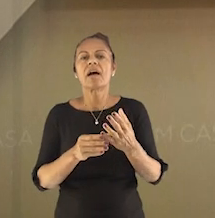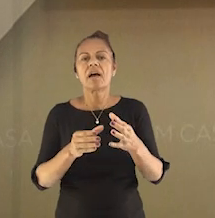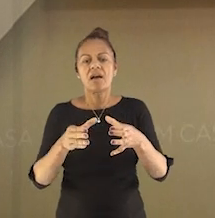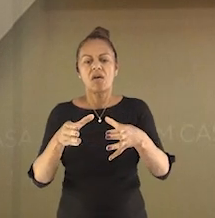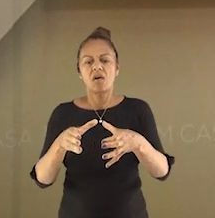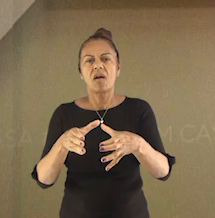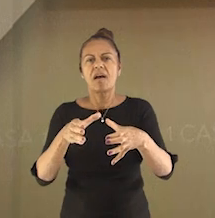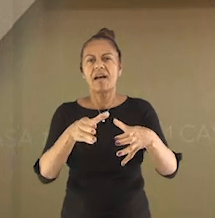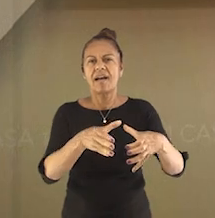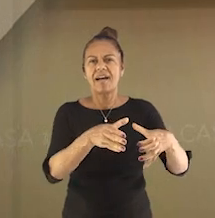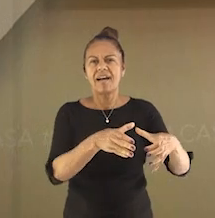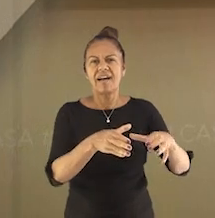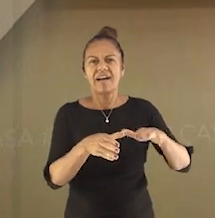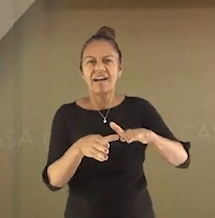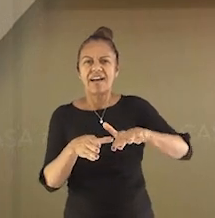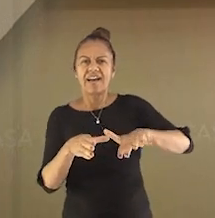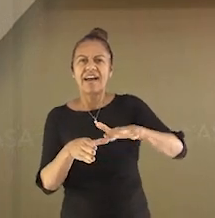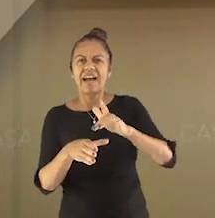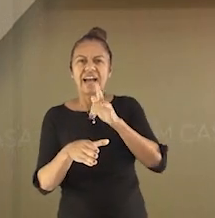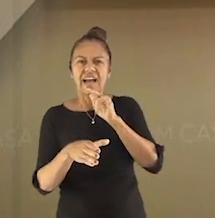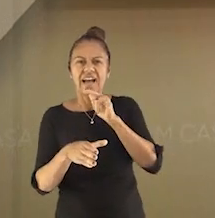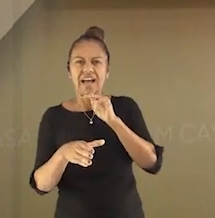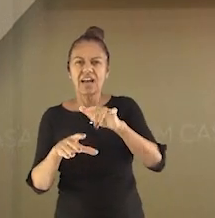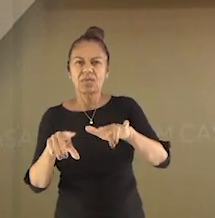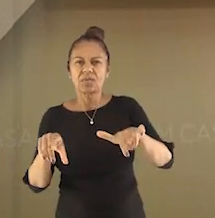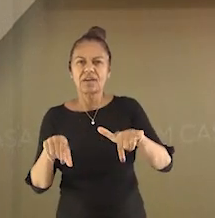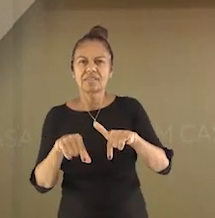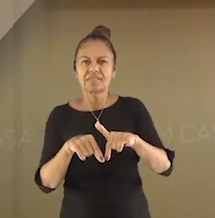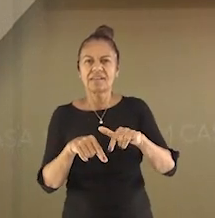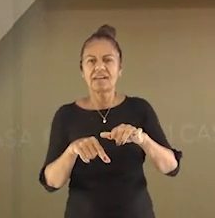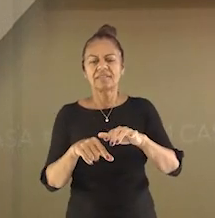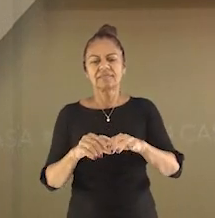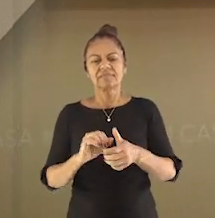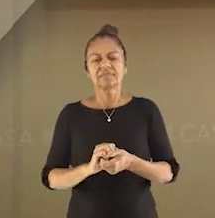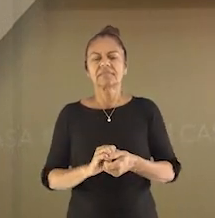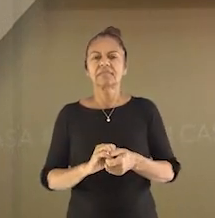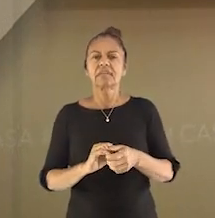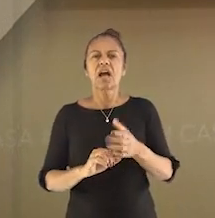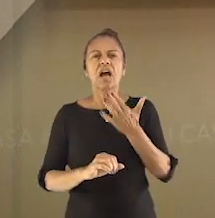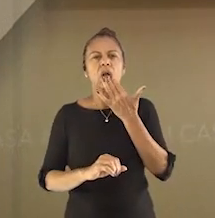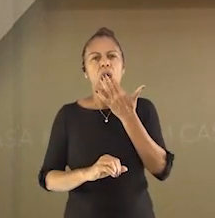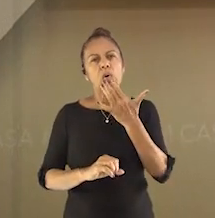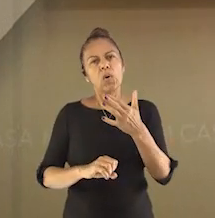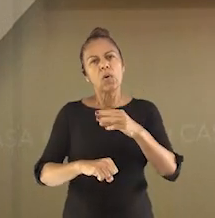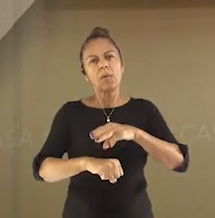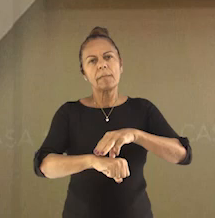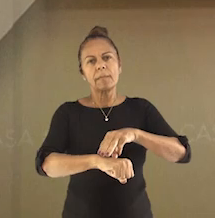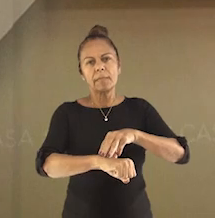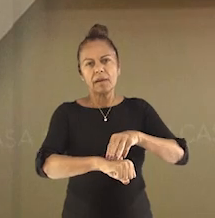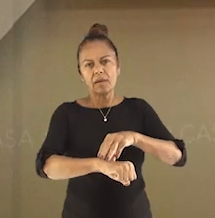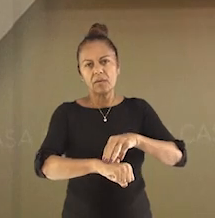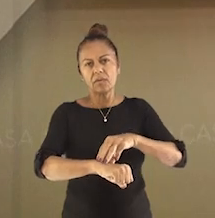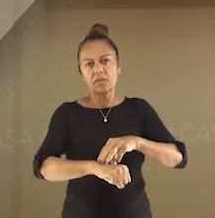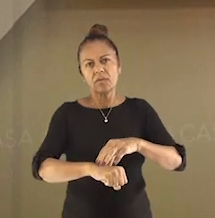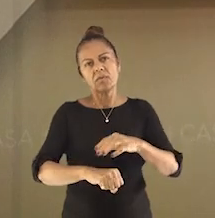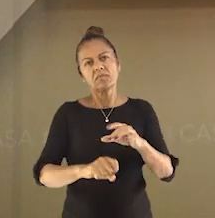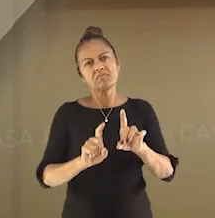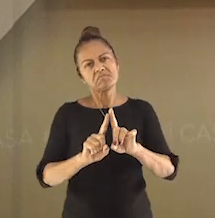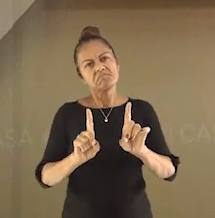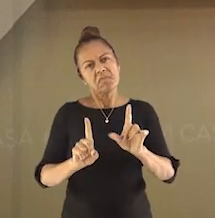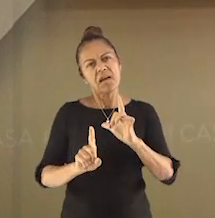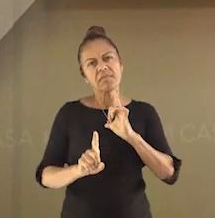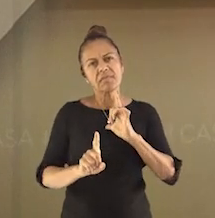esse motivo, acaba se formando poça de água nesse solo. Geralmente o solo argiloso